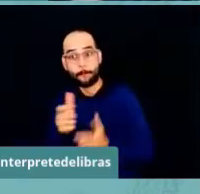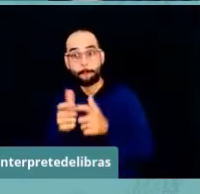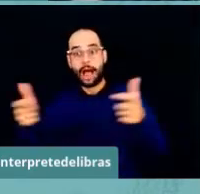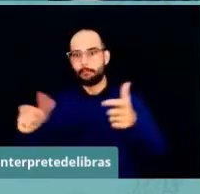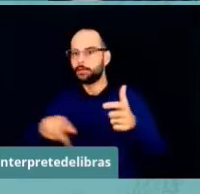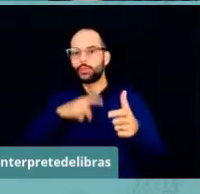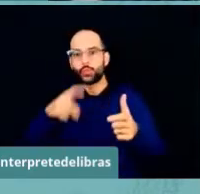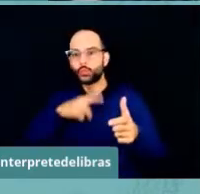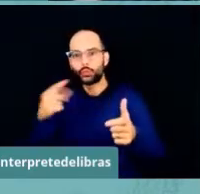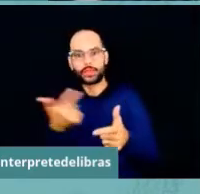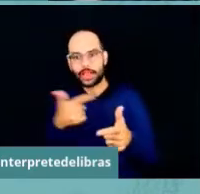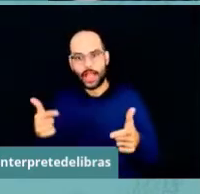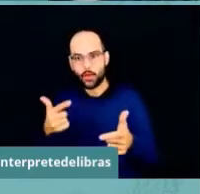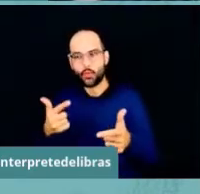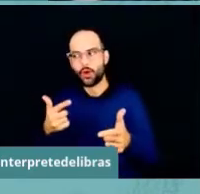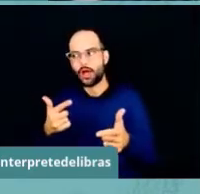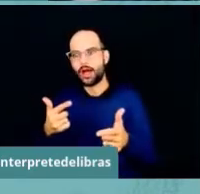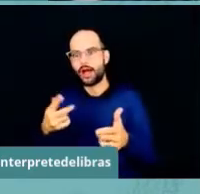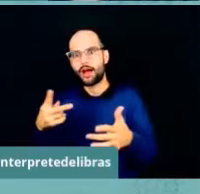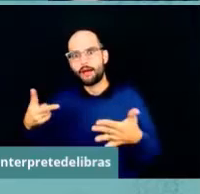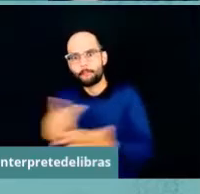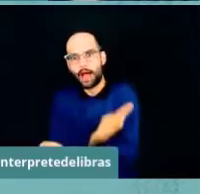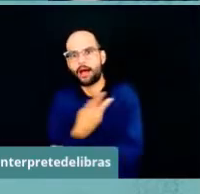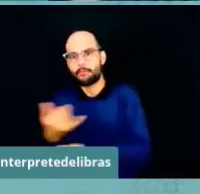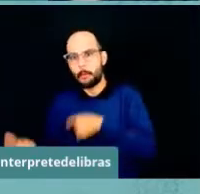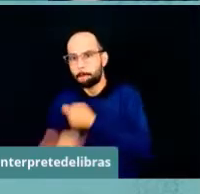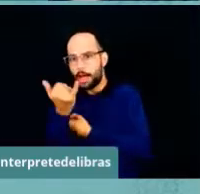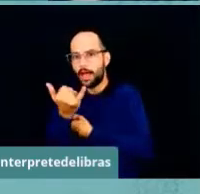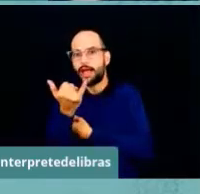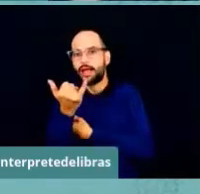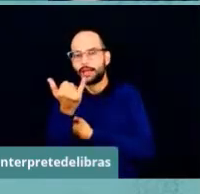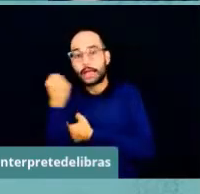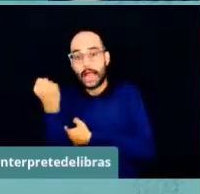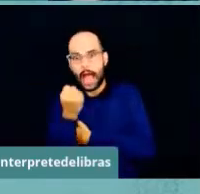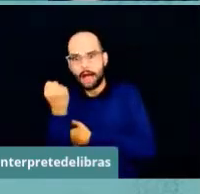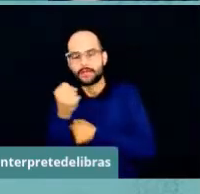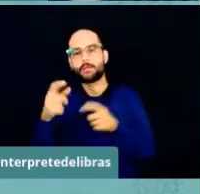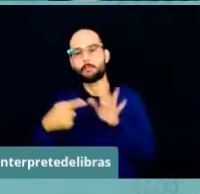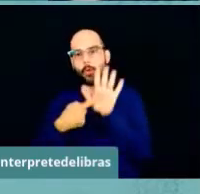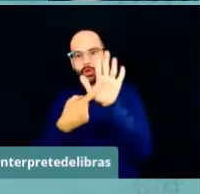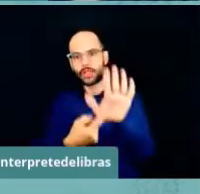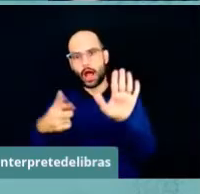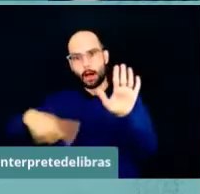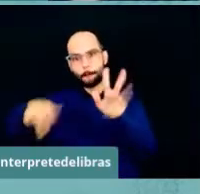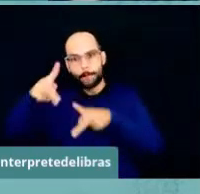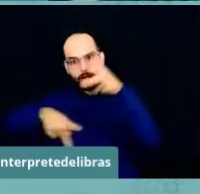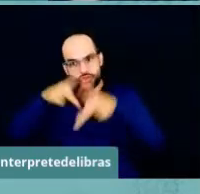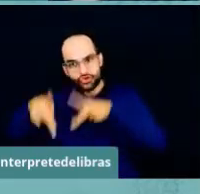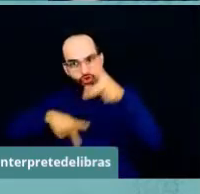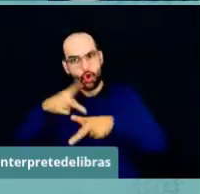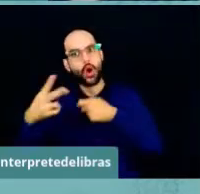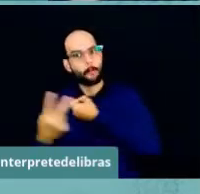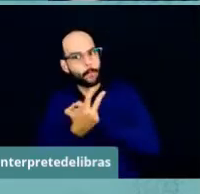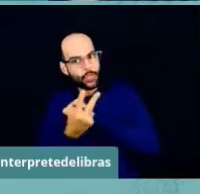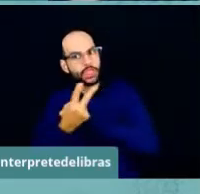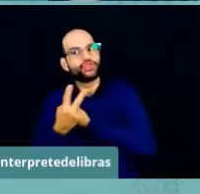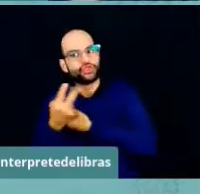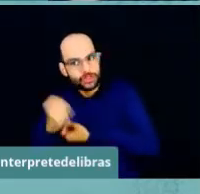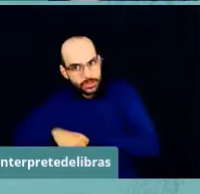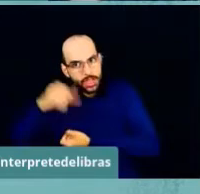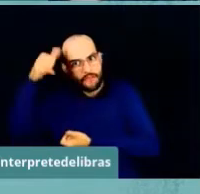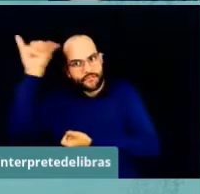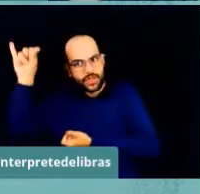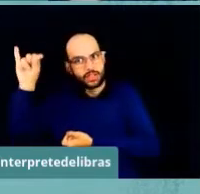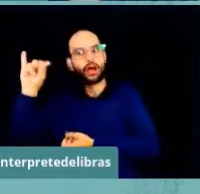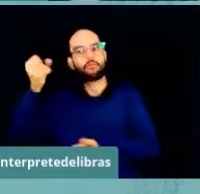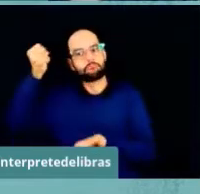efeito colateral grave, e estou conseguindo demonstrar que essas pessoas de fato estão protegidas, eu confirmo, então, aqueles dados de